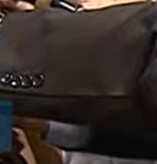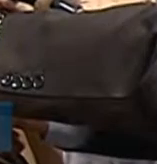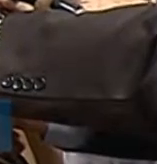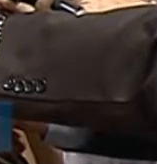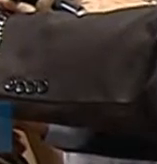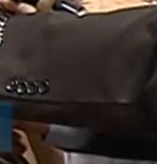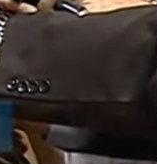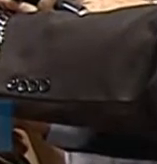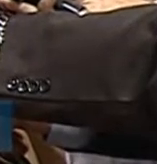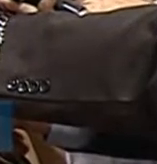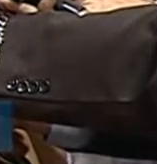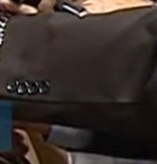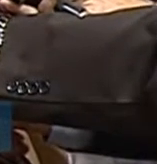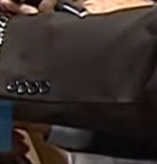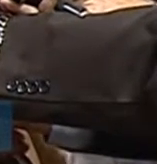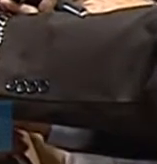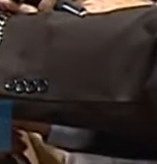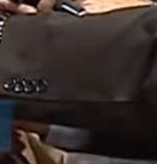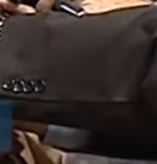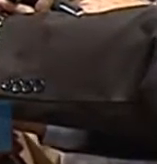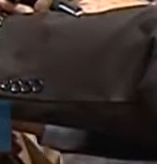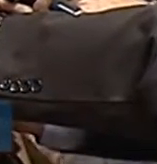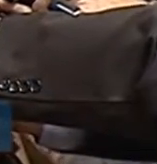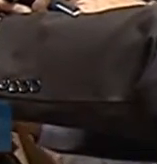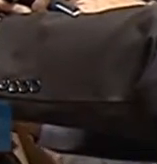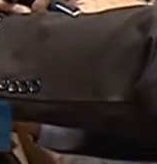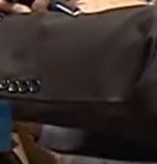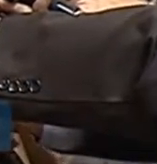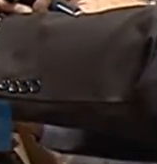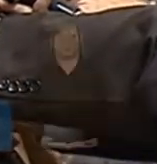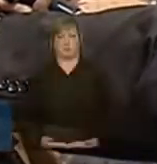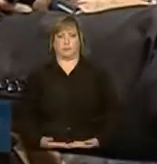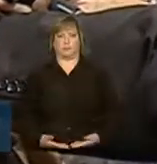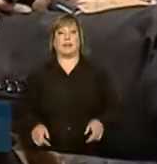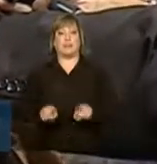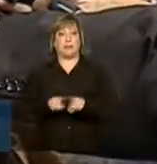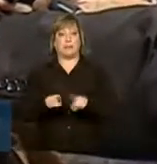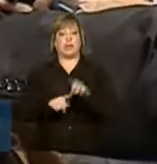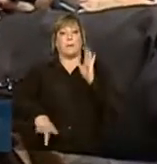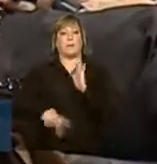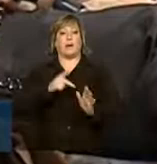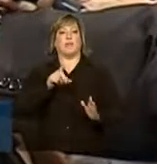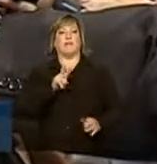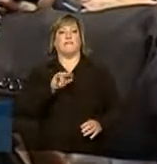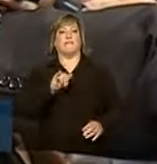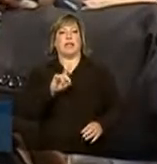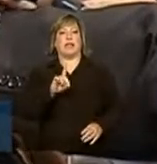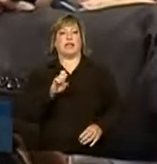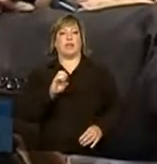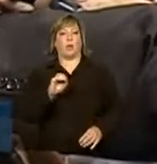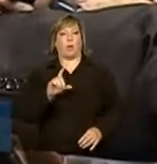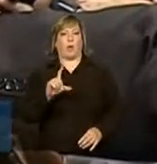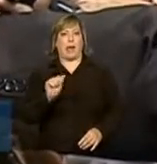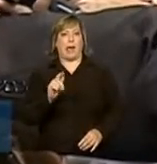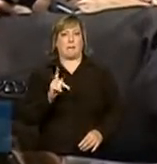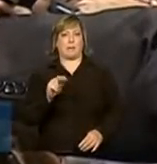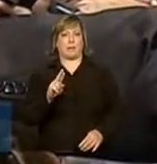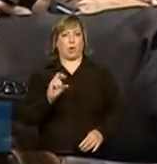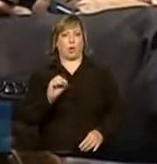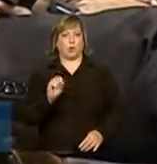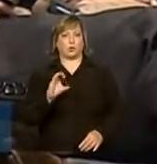é menor, que a pessoa pode voltar mais rápido para casa, ficar menos tempo dentro do hospital. Procedimentos